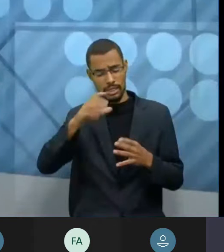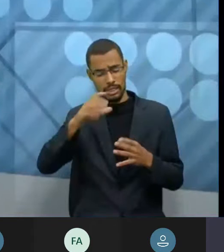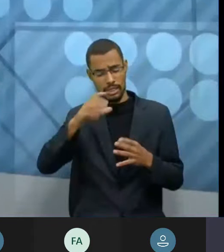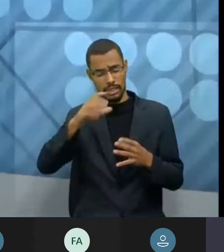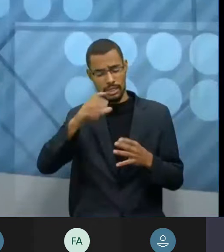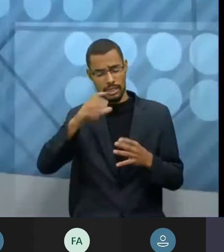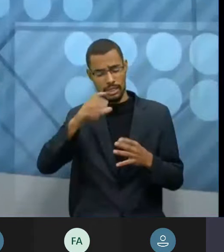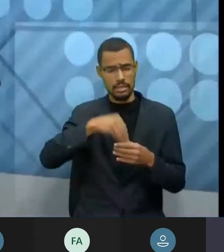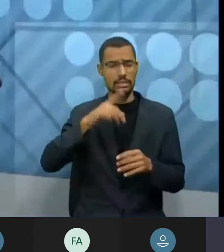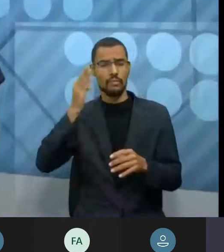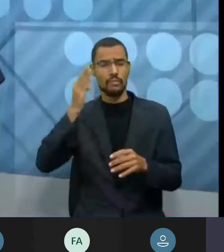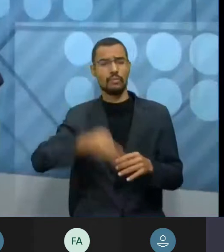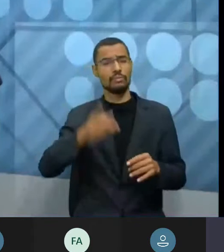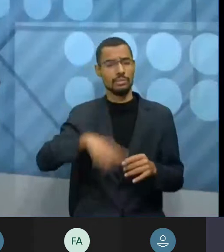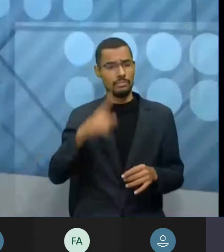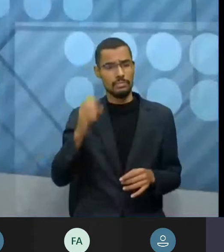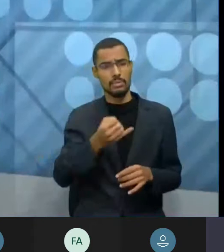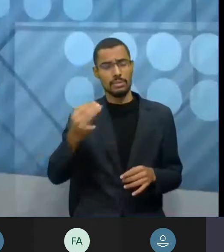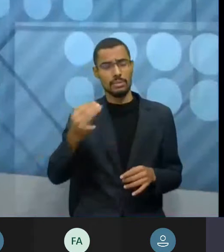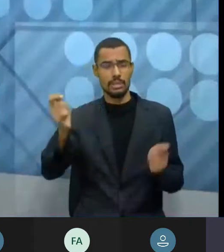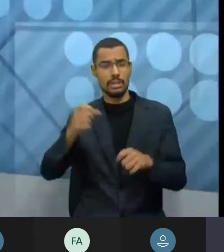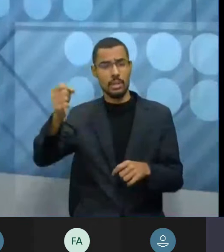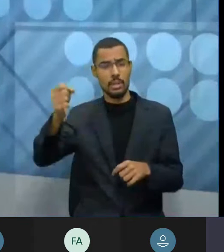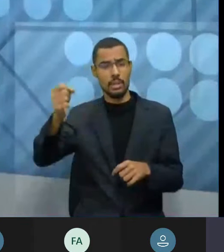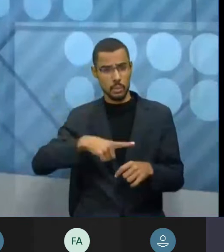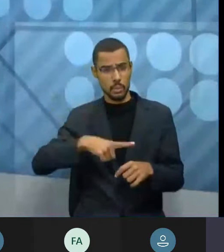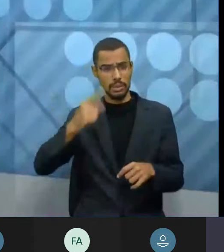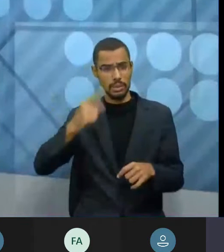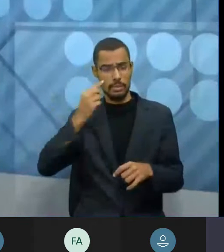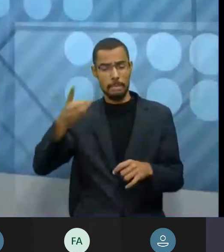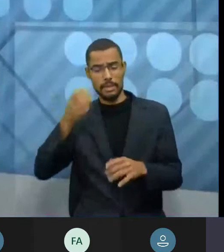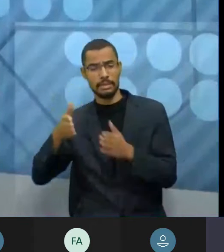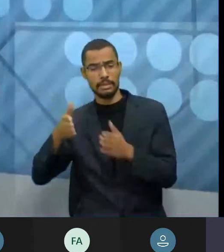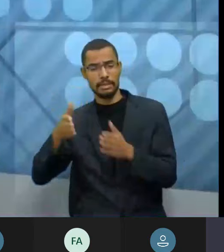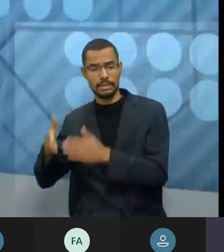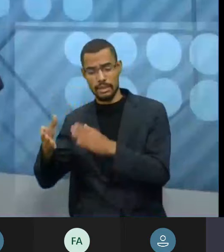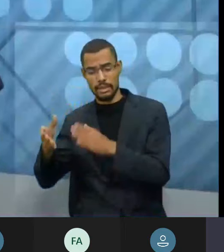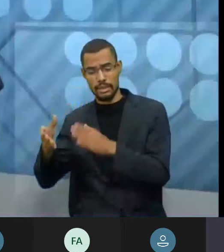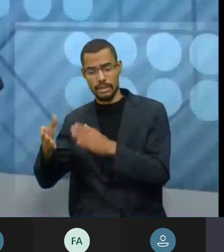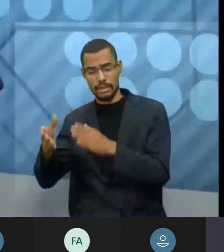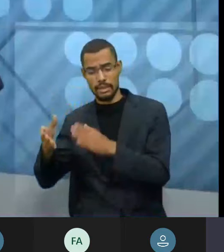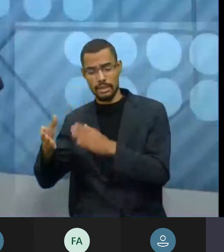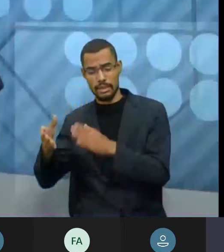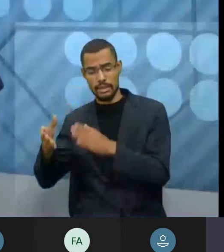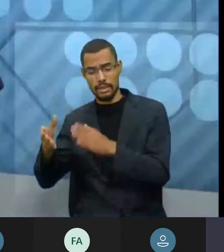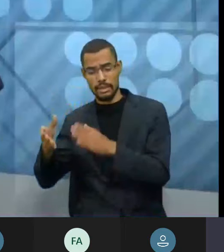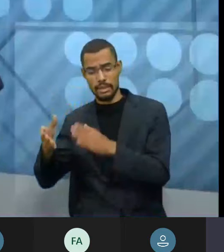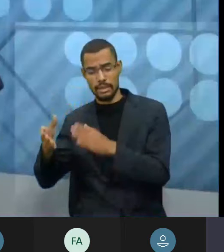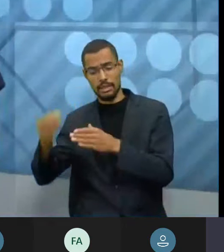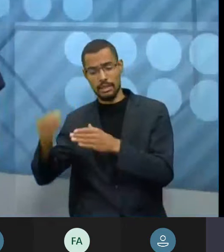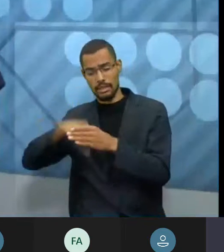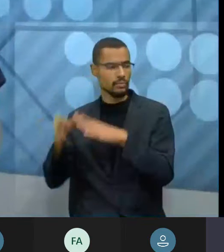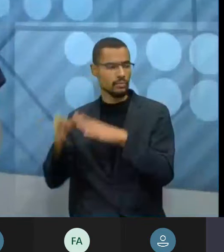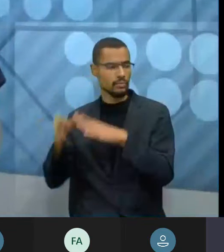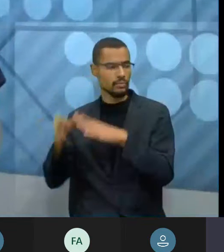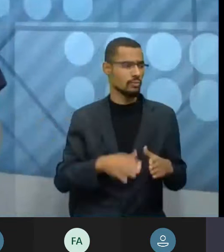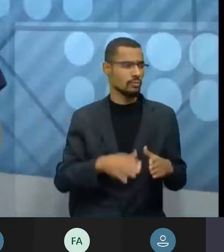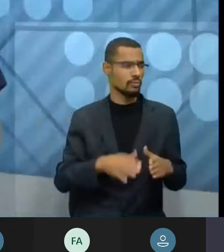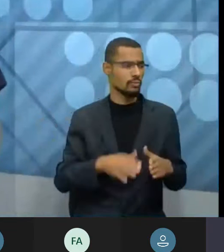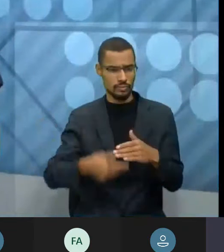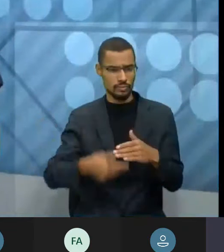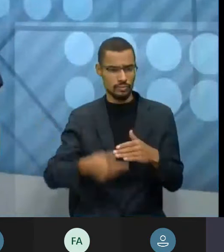mais interna. E ainda vamos observar as glândulas esofágicas, então as glândulas que produzem diferentes secreções